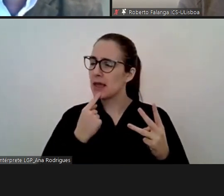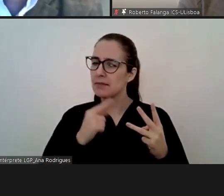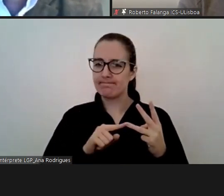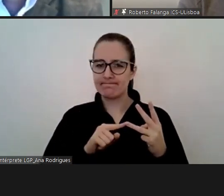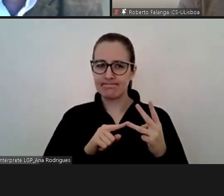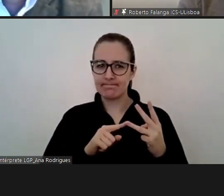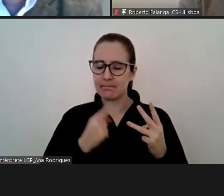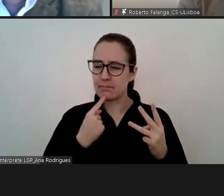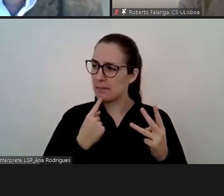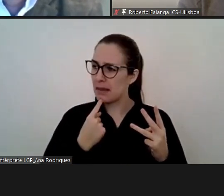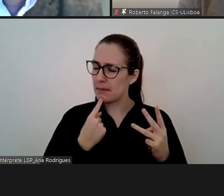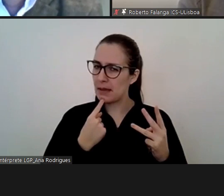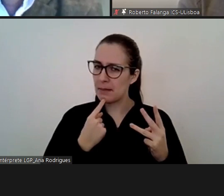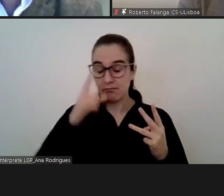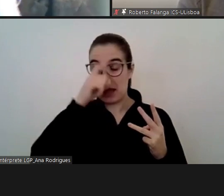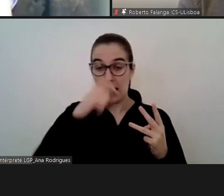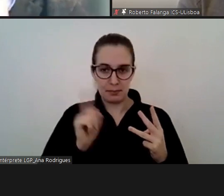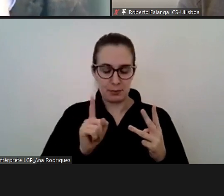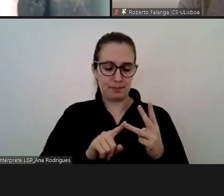e qual é que foi o outro? Já não me lembro. Bom,